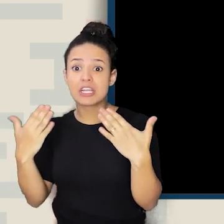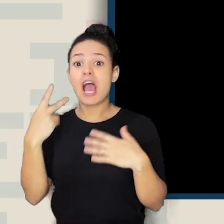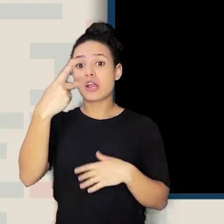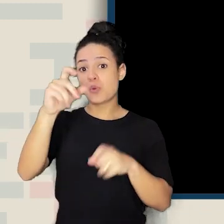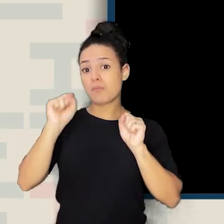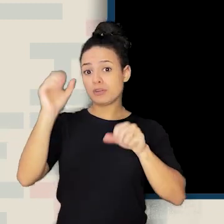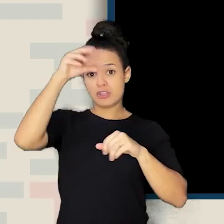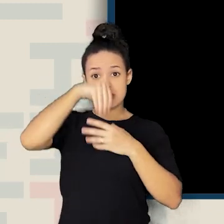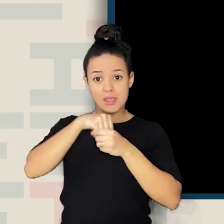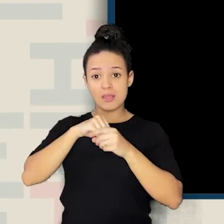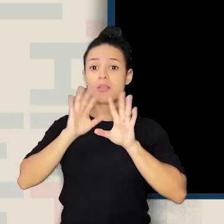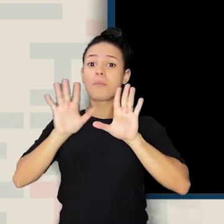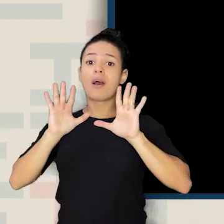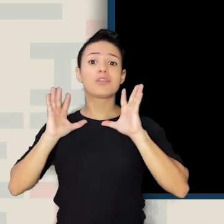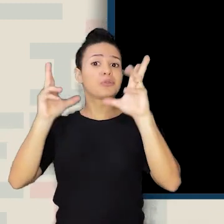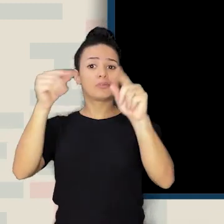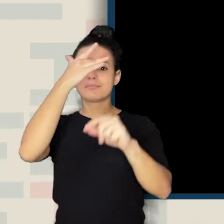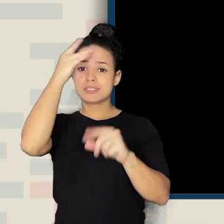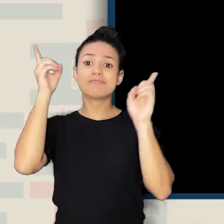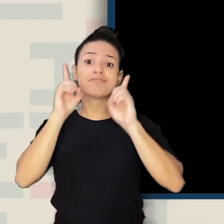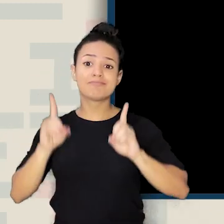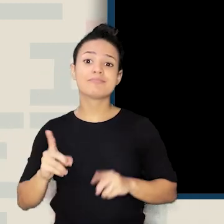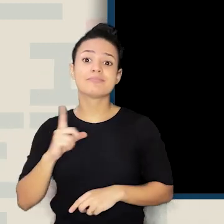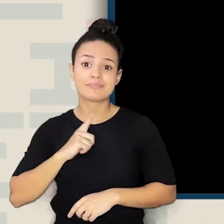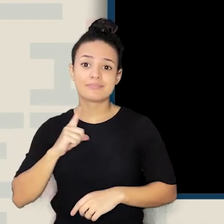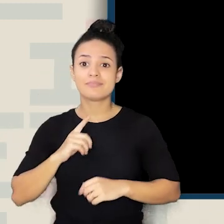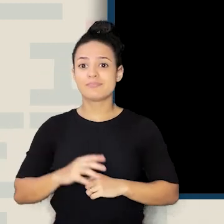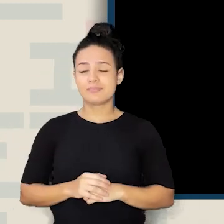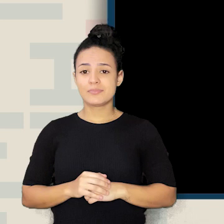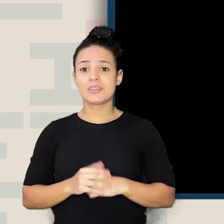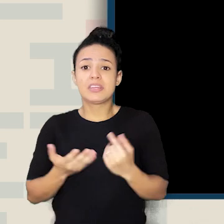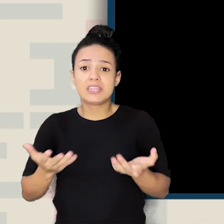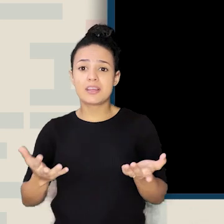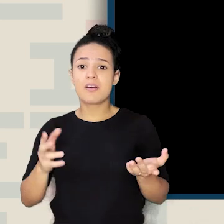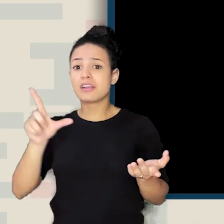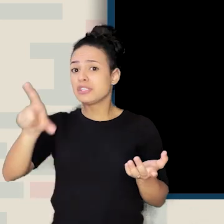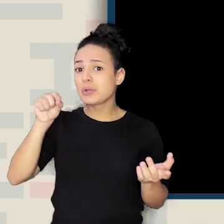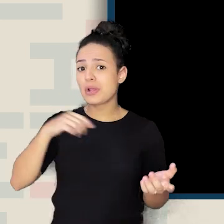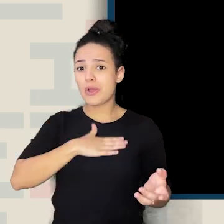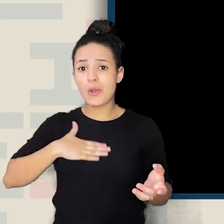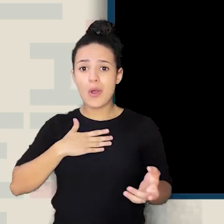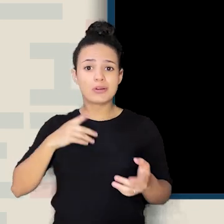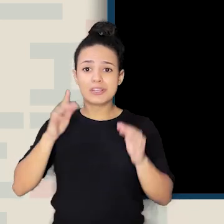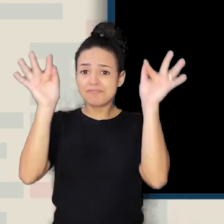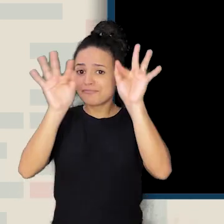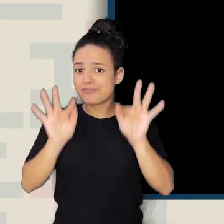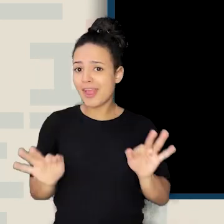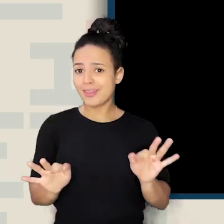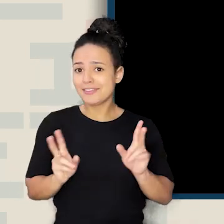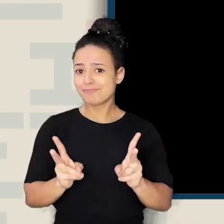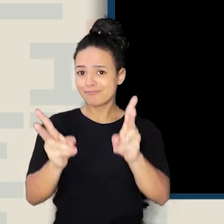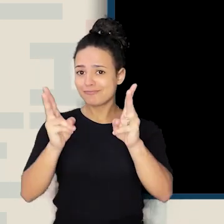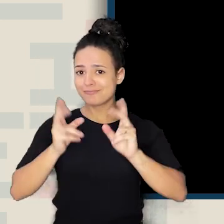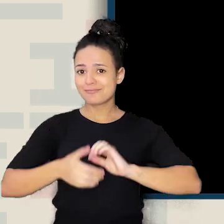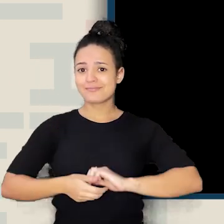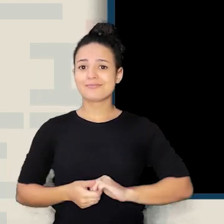interna, mas todo mundo tem uma deficiência. Então, cabe o cara fazer o que gosta e ser feliz.